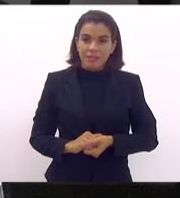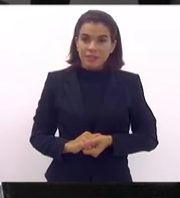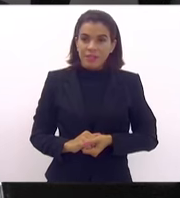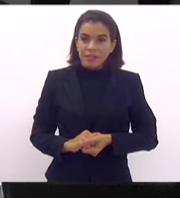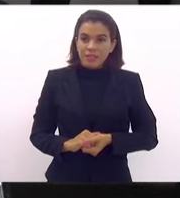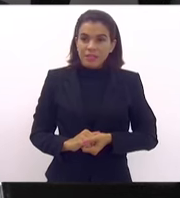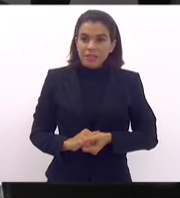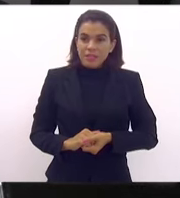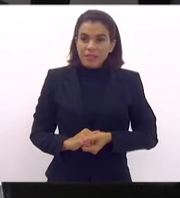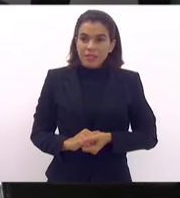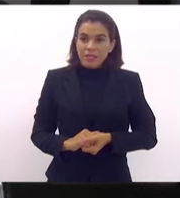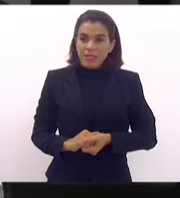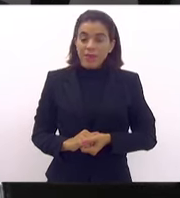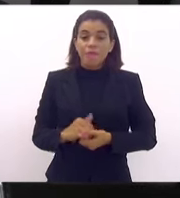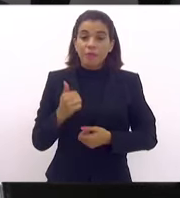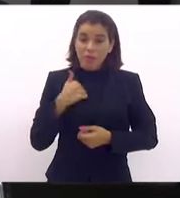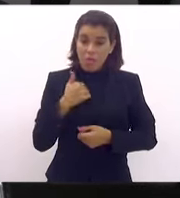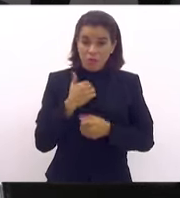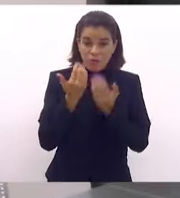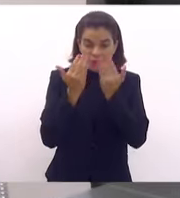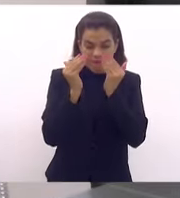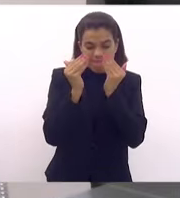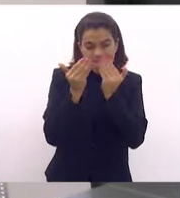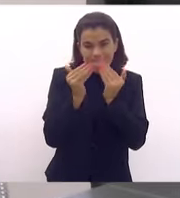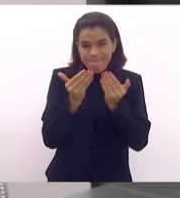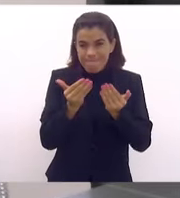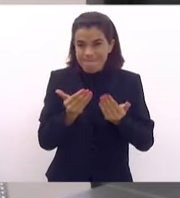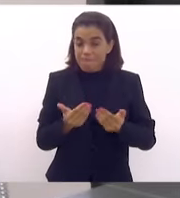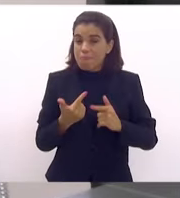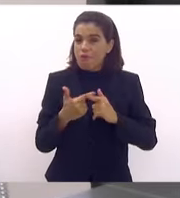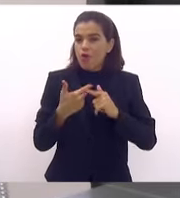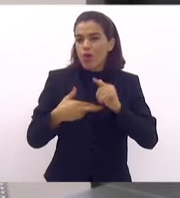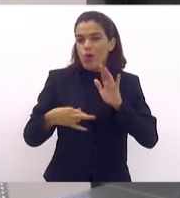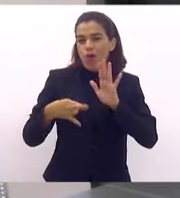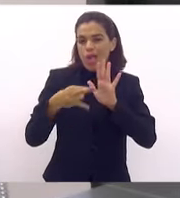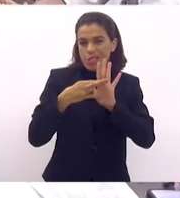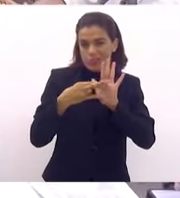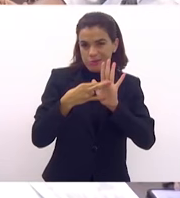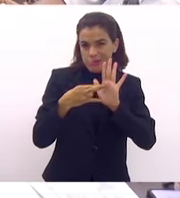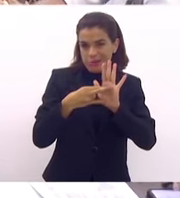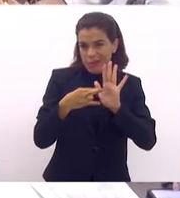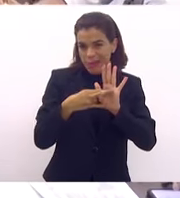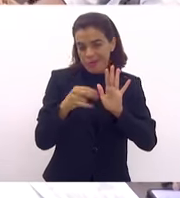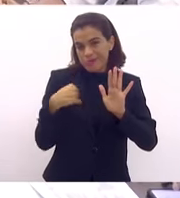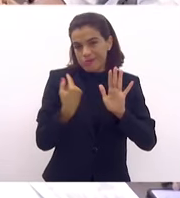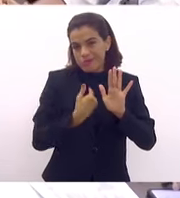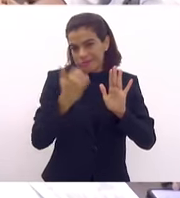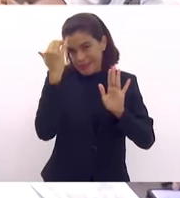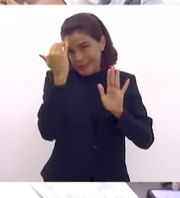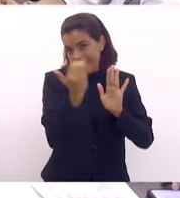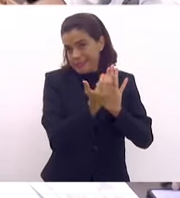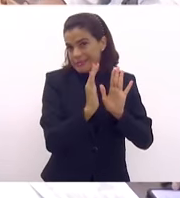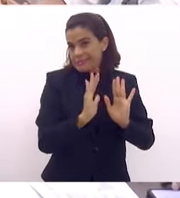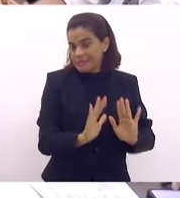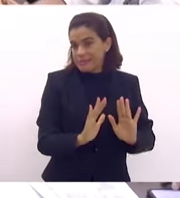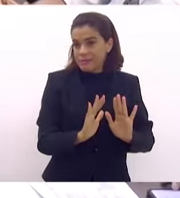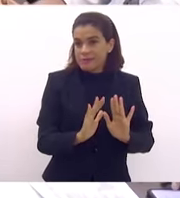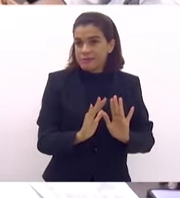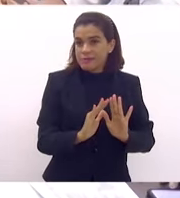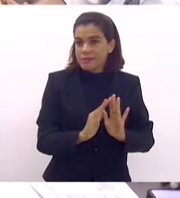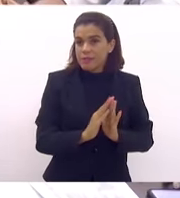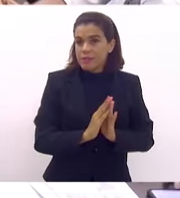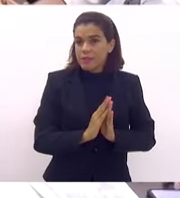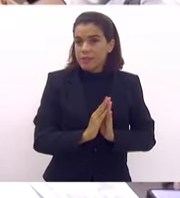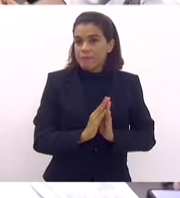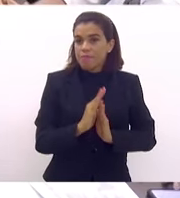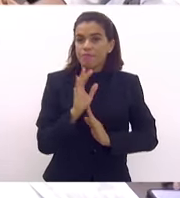Eu estou fazendo a verificação aqui para saber se regimentalmente cabe ou não, porque a gente tem sido legalista nesse sentido. Eu queria,